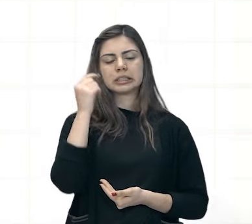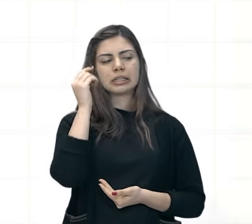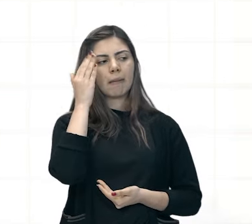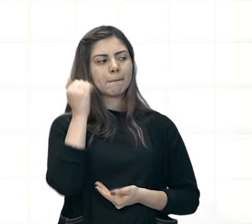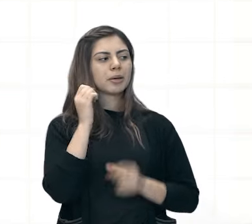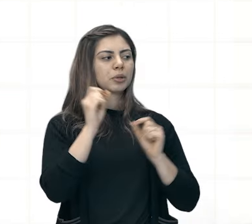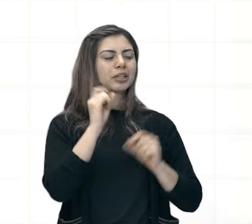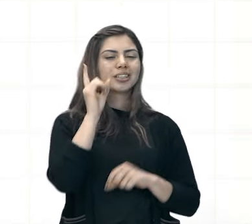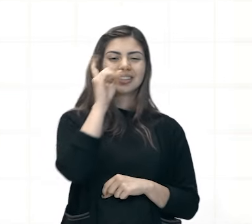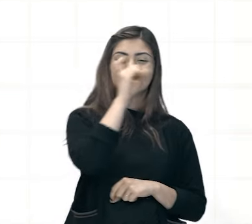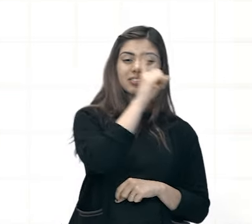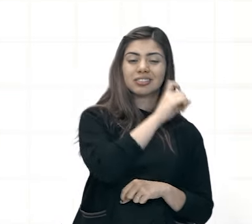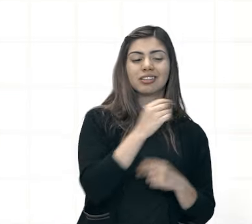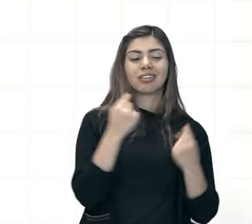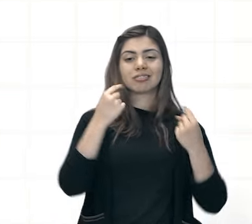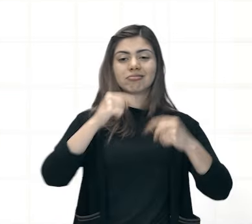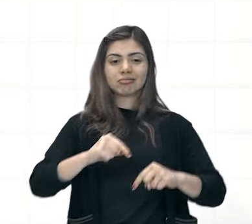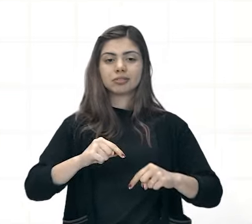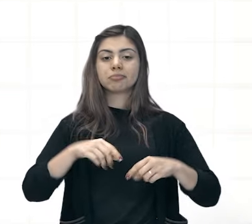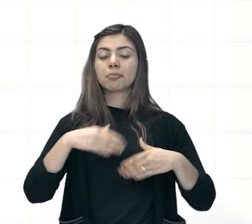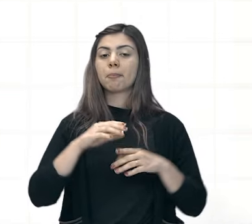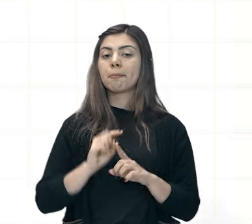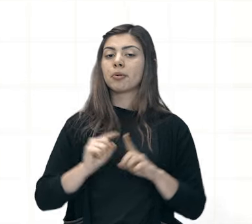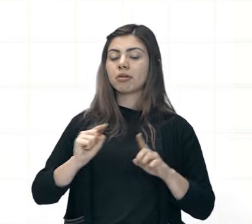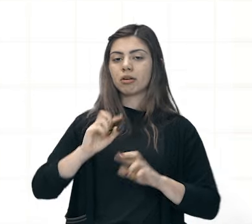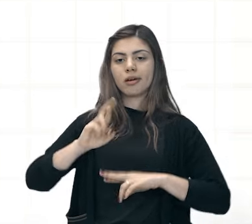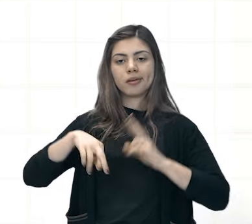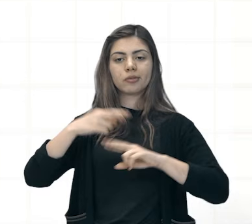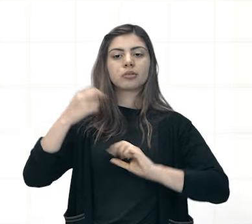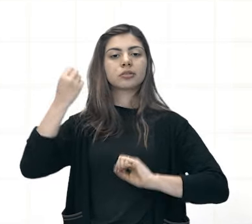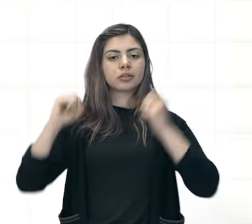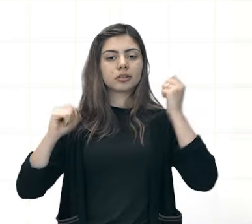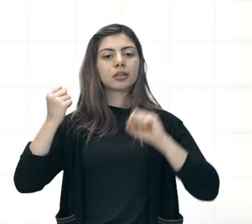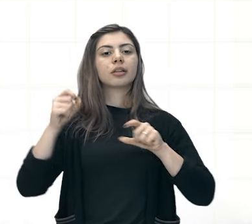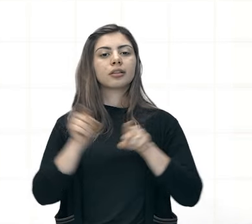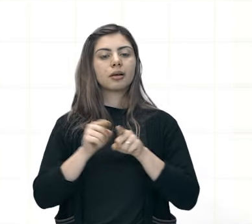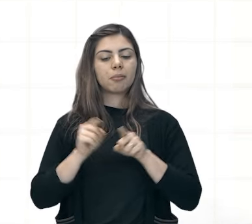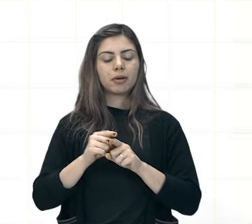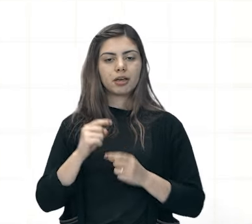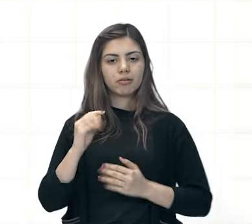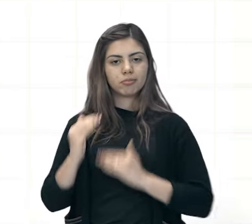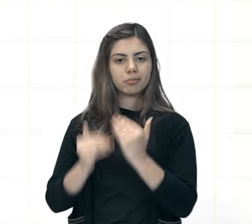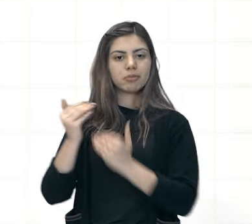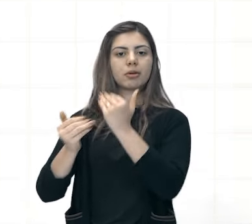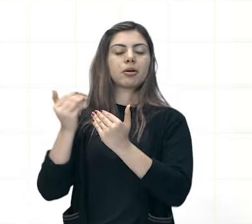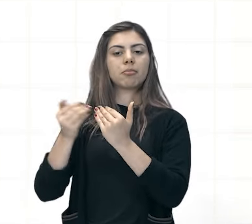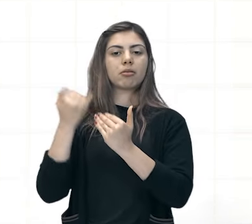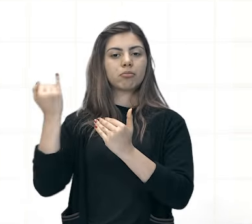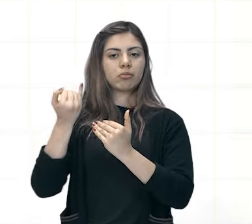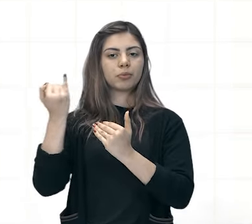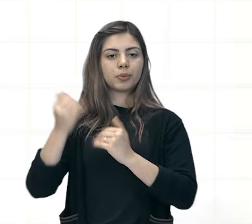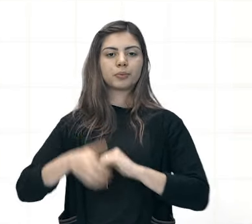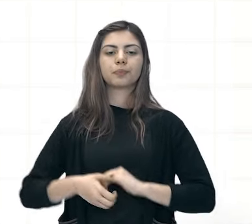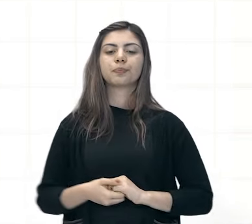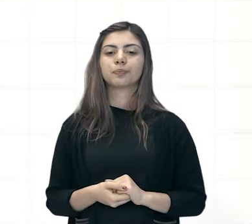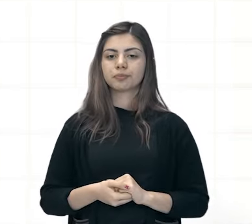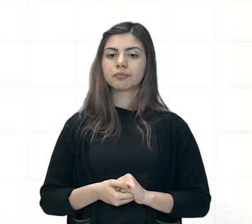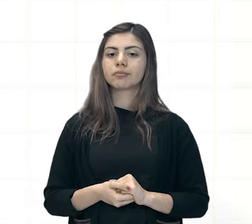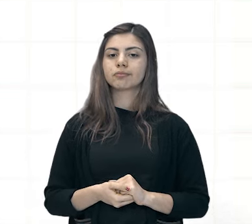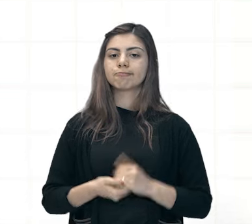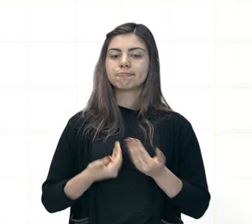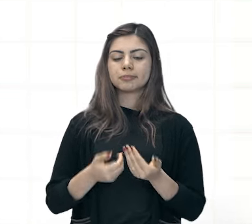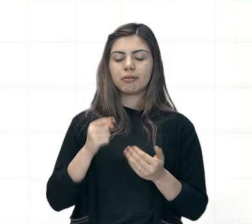pelos trabalhadores, a Revolução Industrial também trouxe avanços significativos. A produção